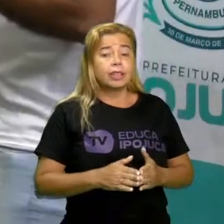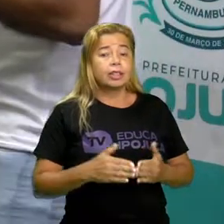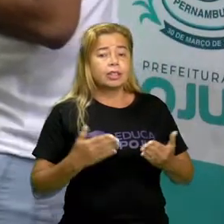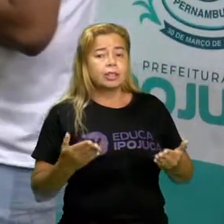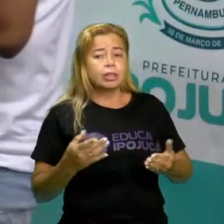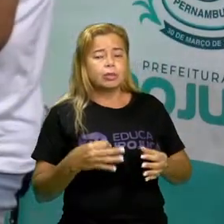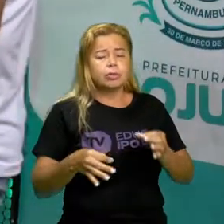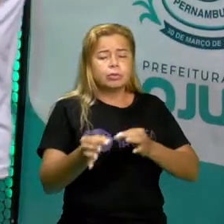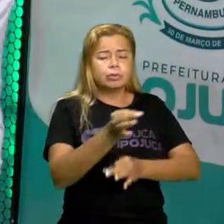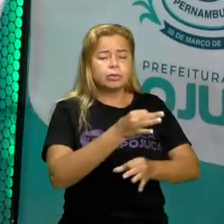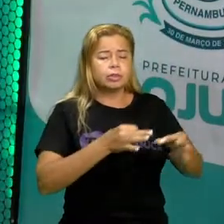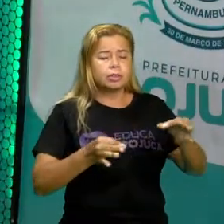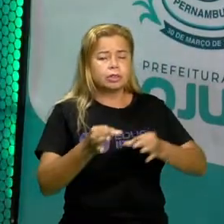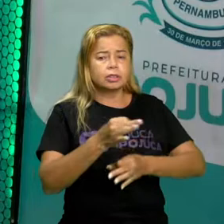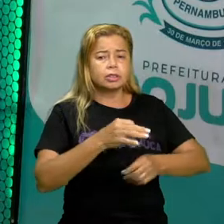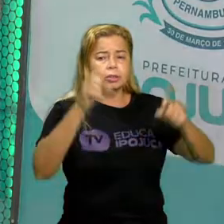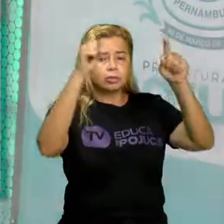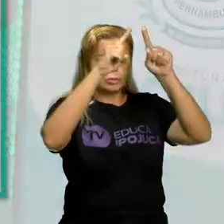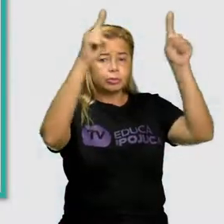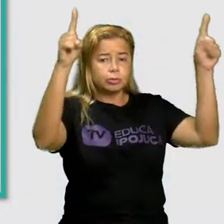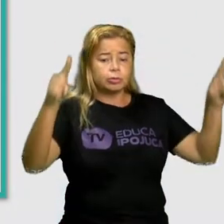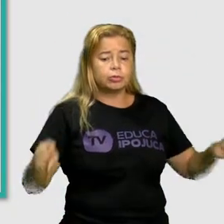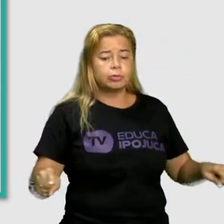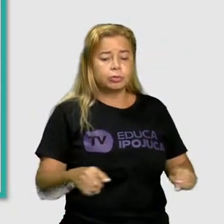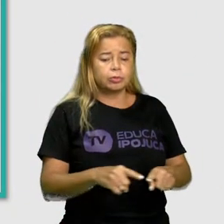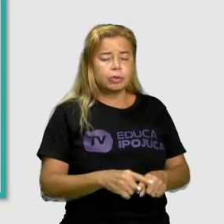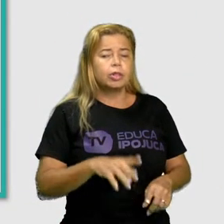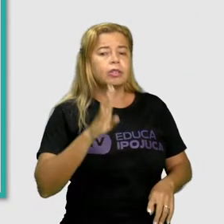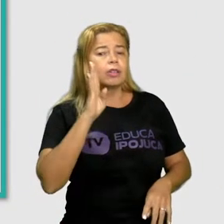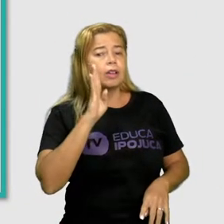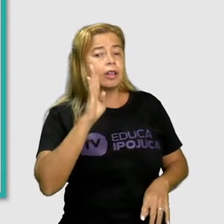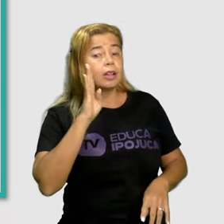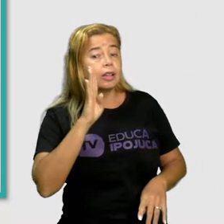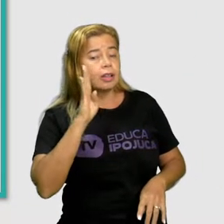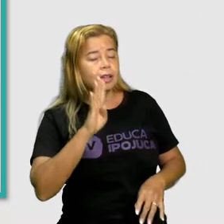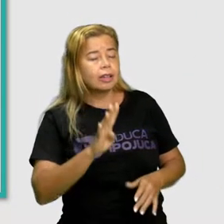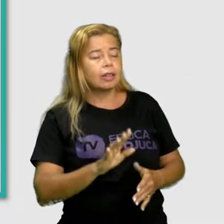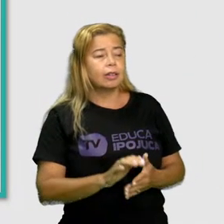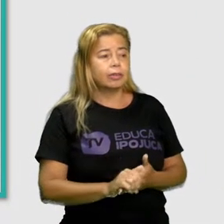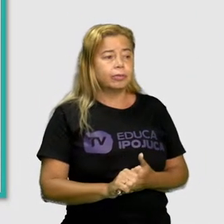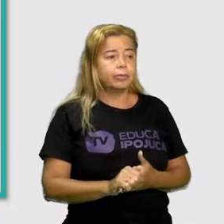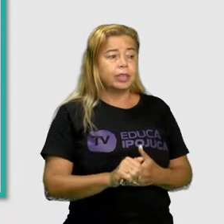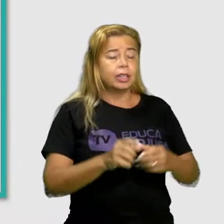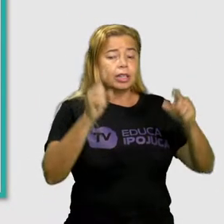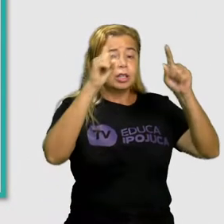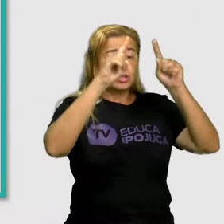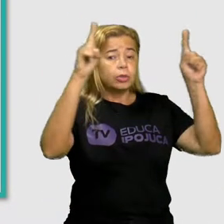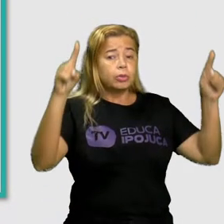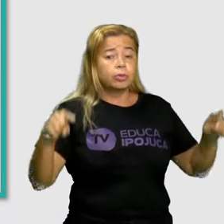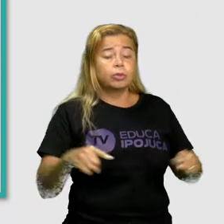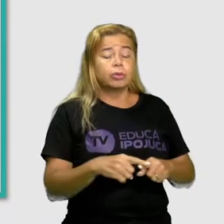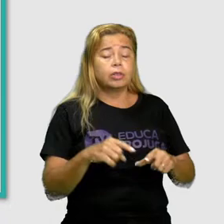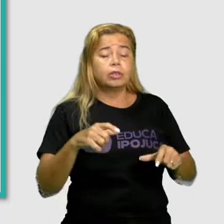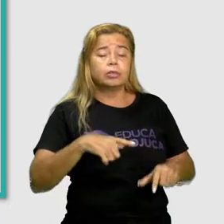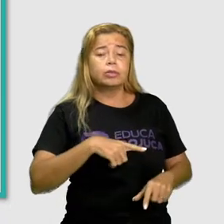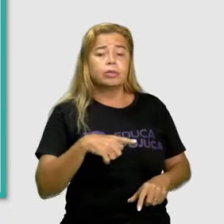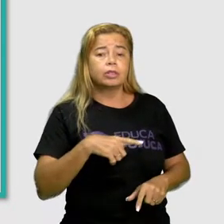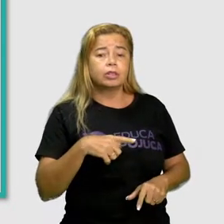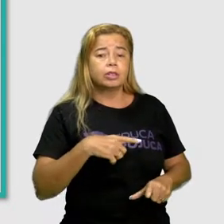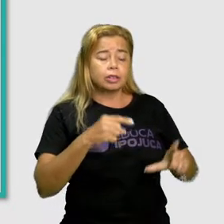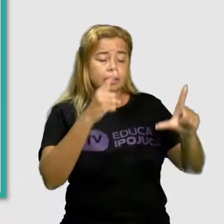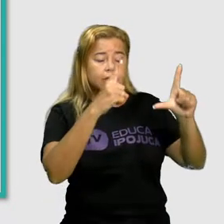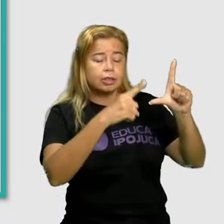esse quadro aqui para vocês, bem legal. Neste quadro, eu tenho a letra e tenho